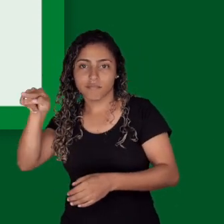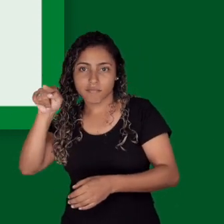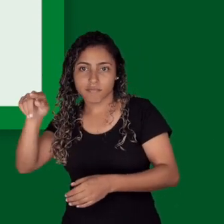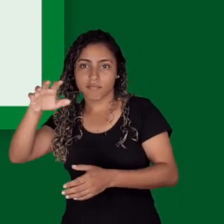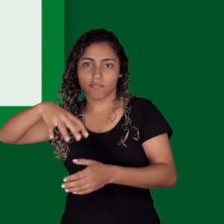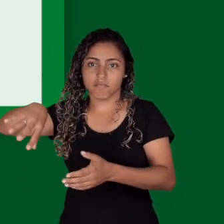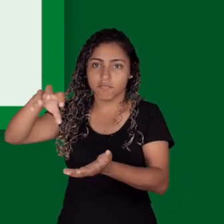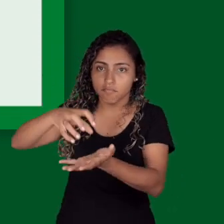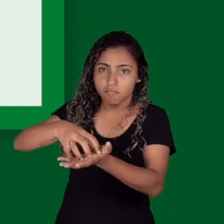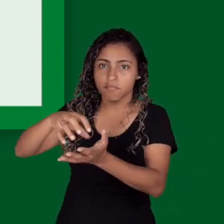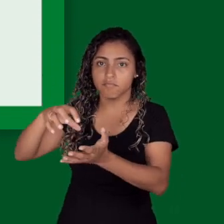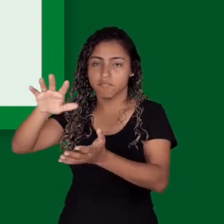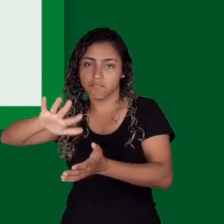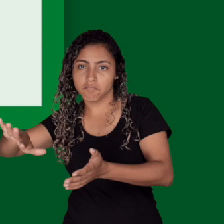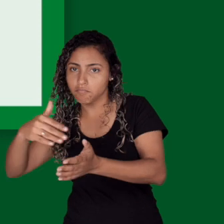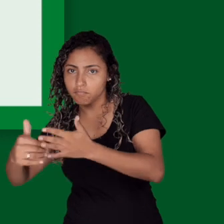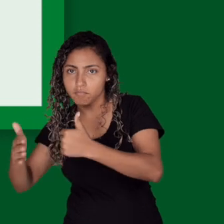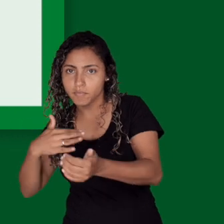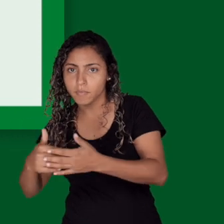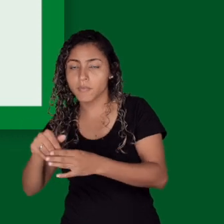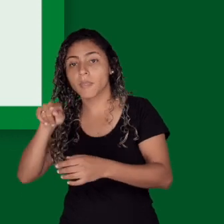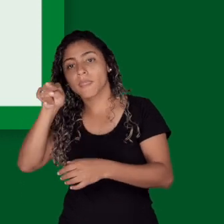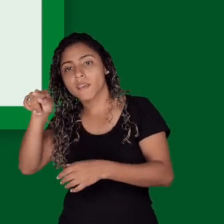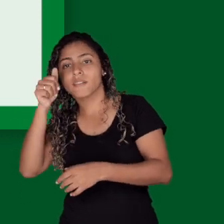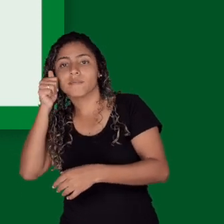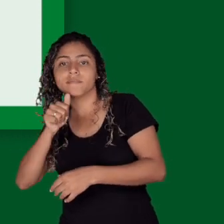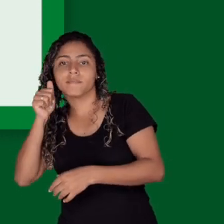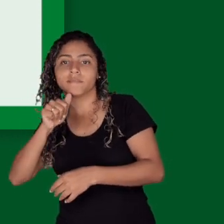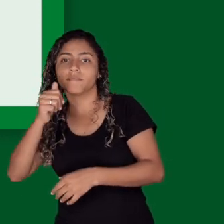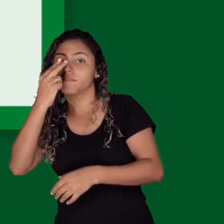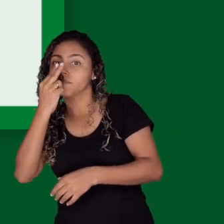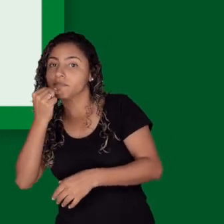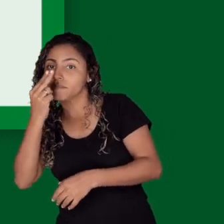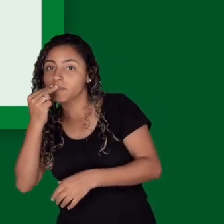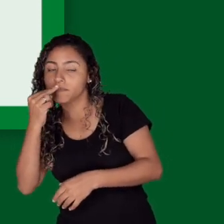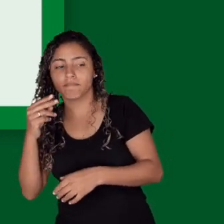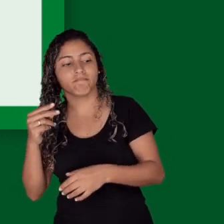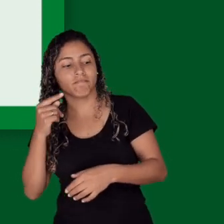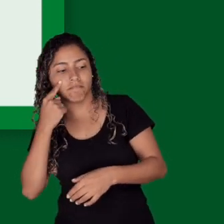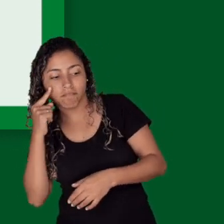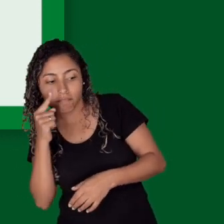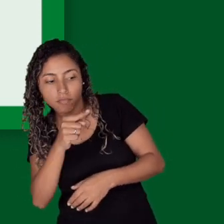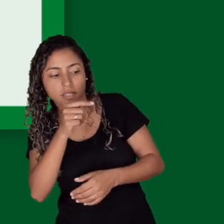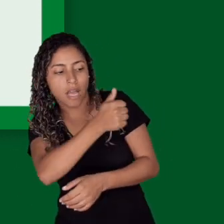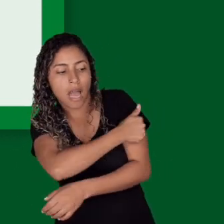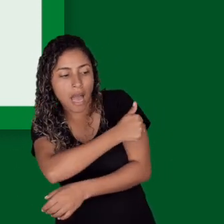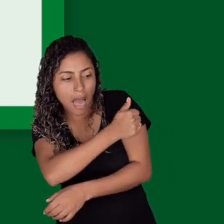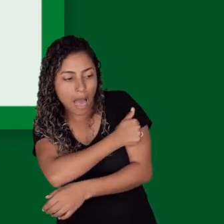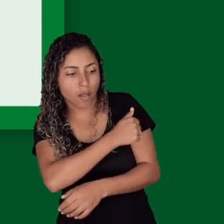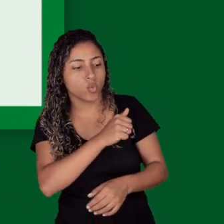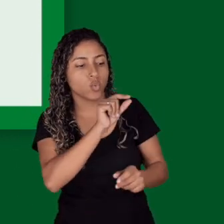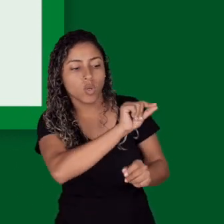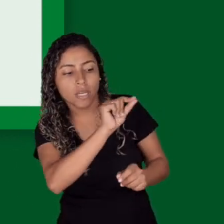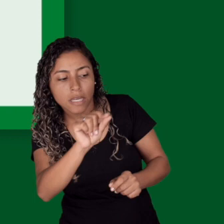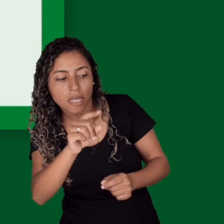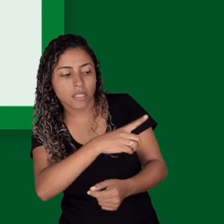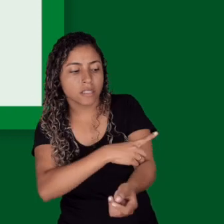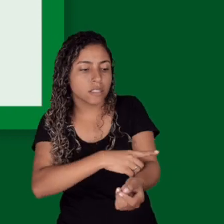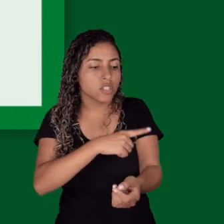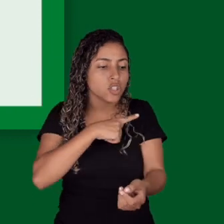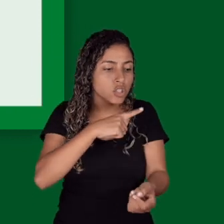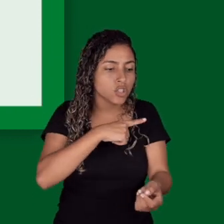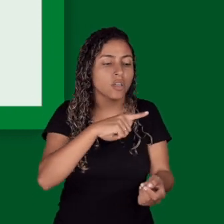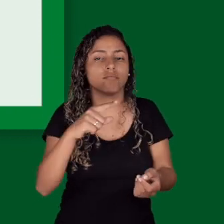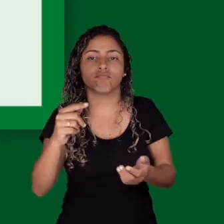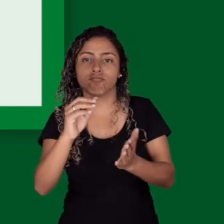nutrição da regional de ensino. A nutricionista da regional de ensino encaminha o consolidado de alunos que foi identificado na sua regional para a diretoria